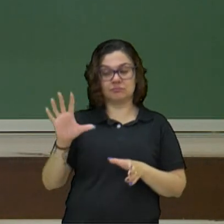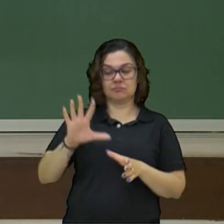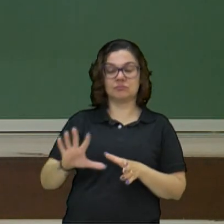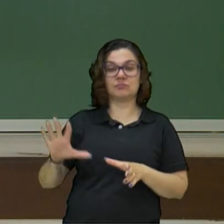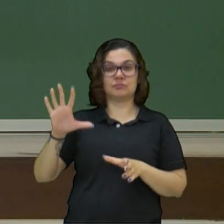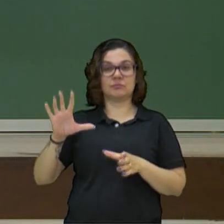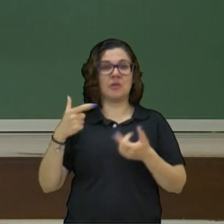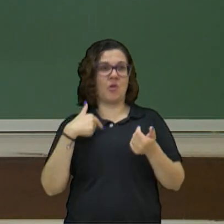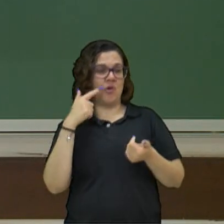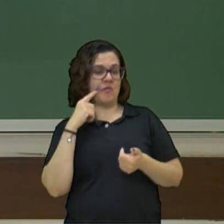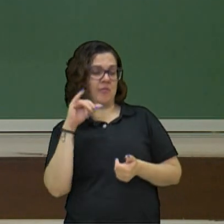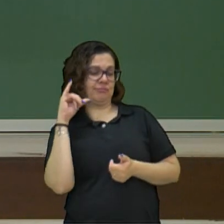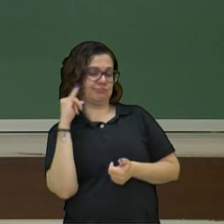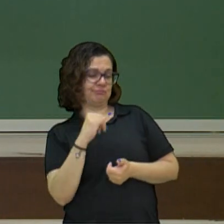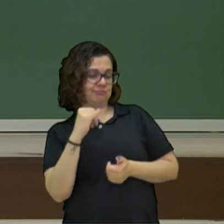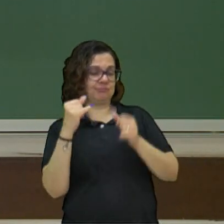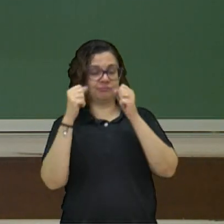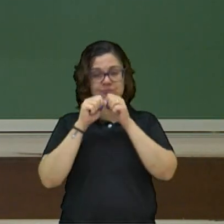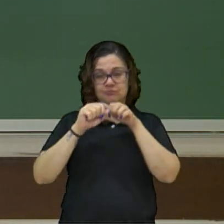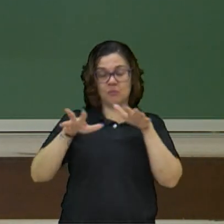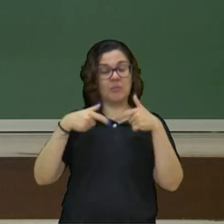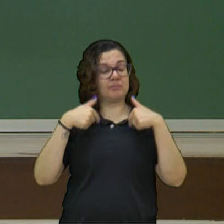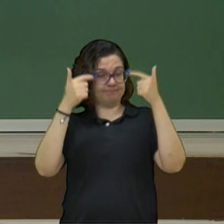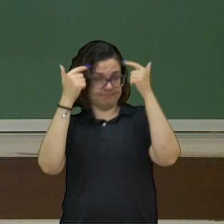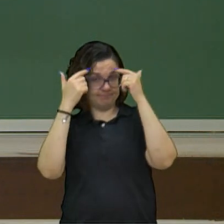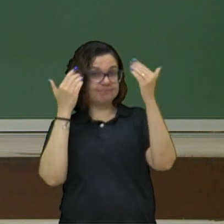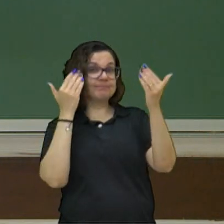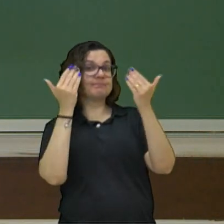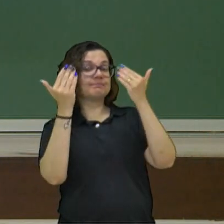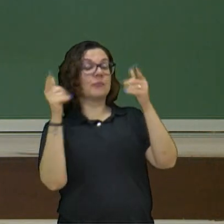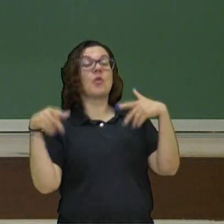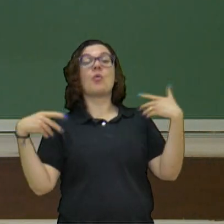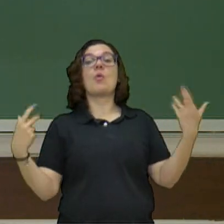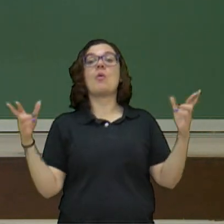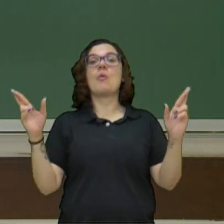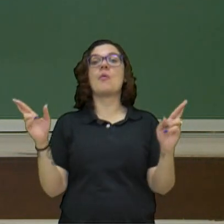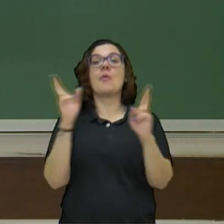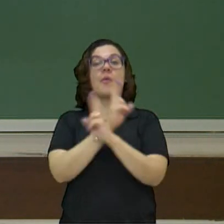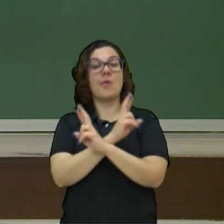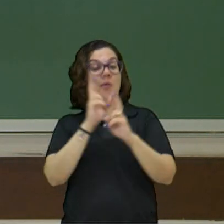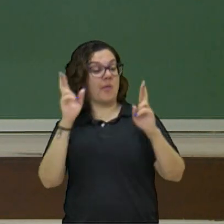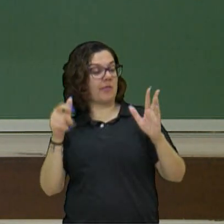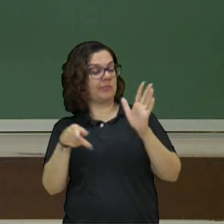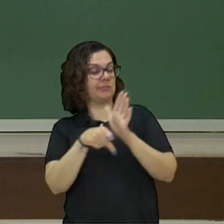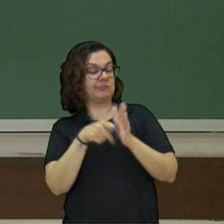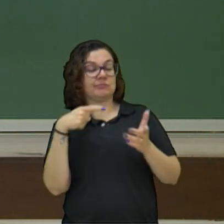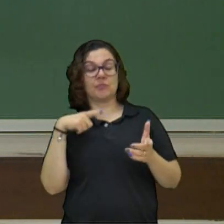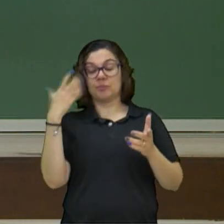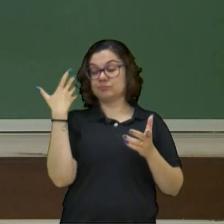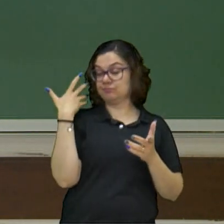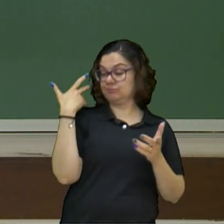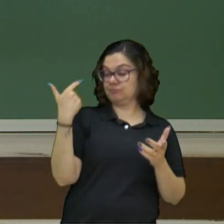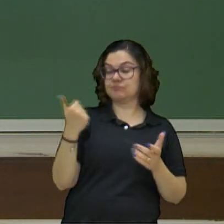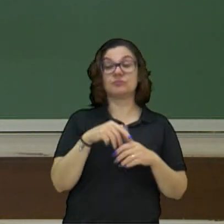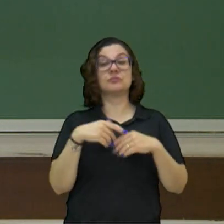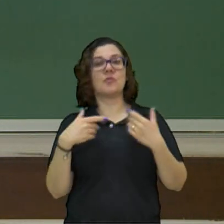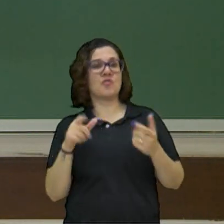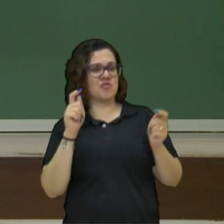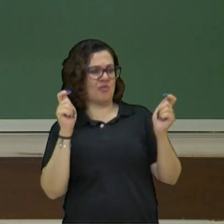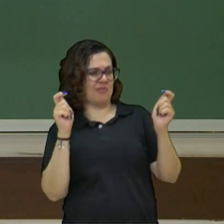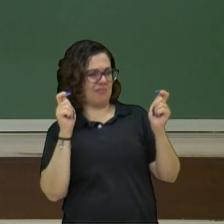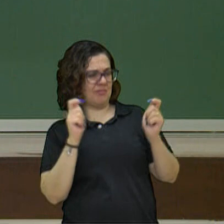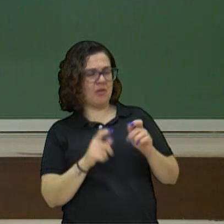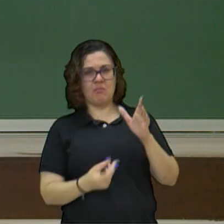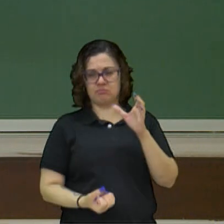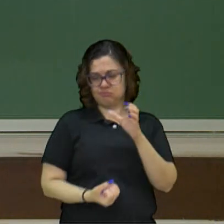a ver algumas notícias aqui para gente pensar um pouco sobre isso nessa relação que nós temos com os recursos naturais será que nós só podemos